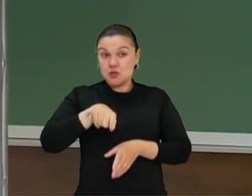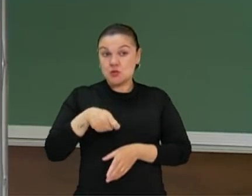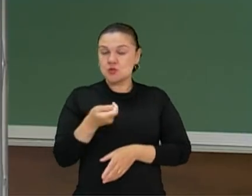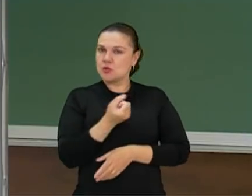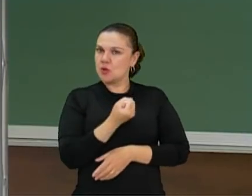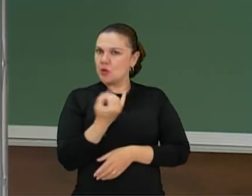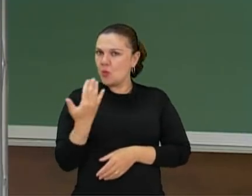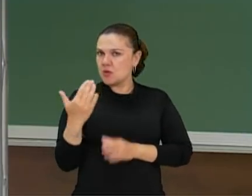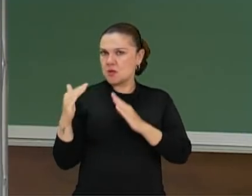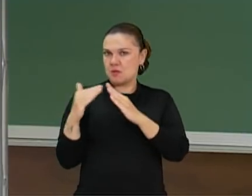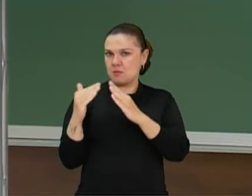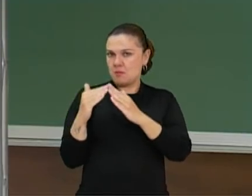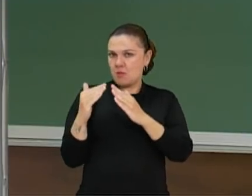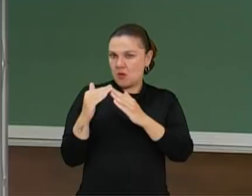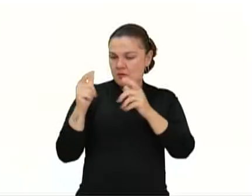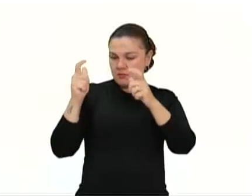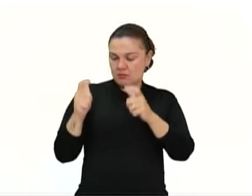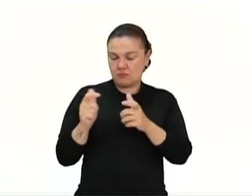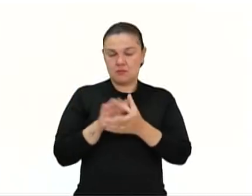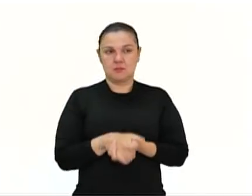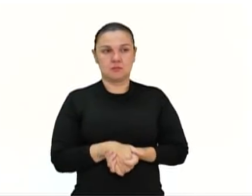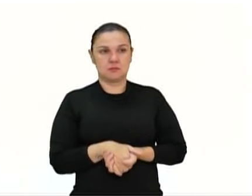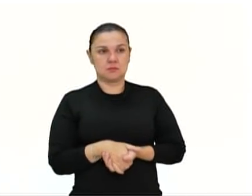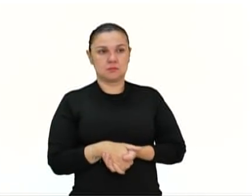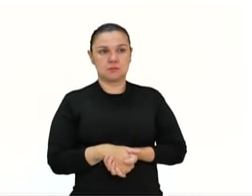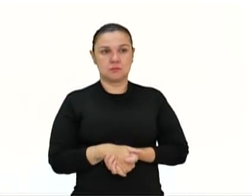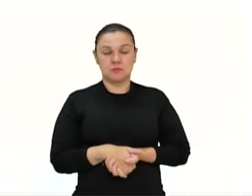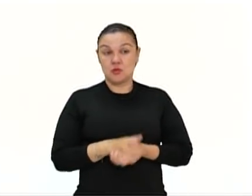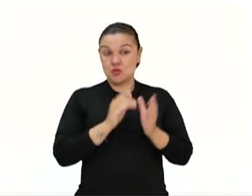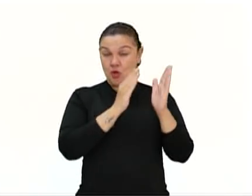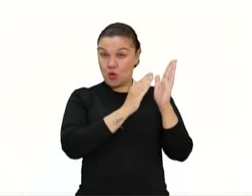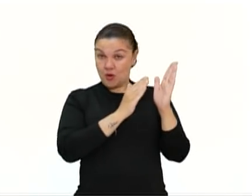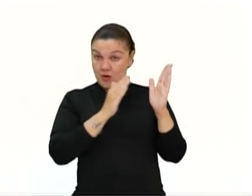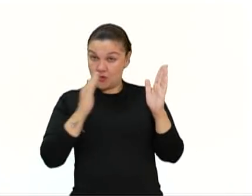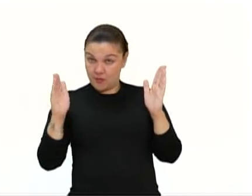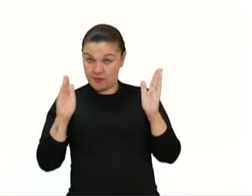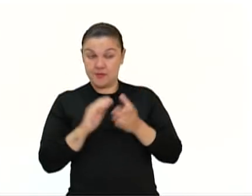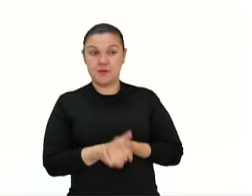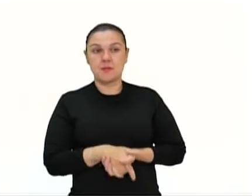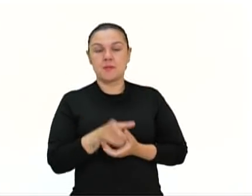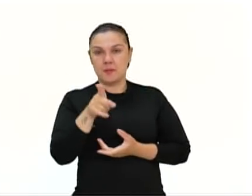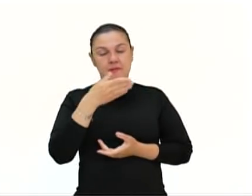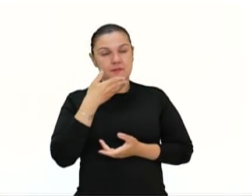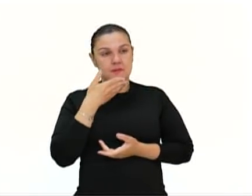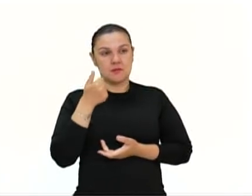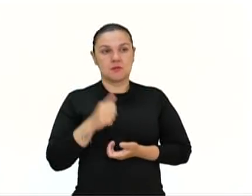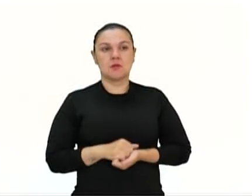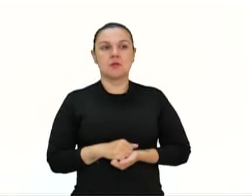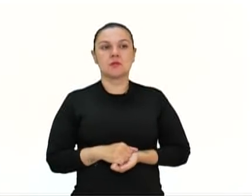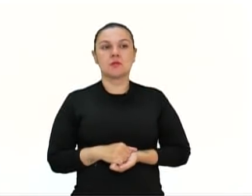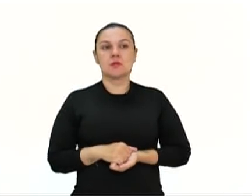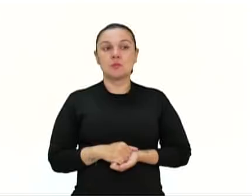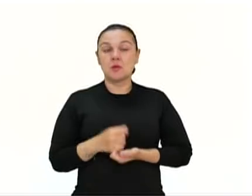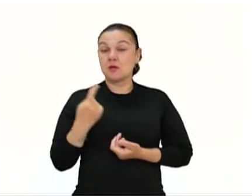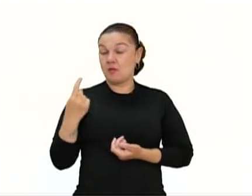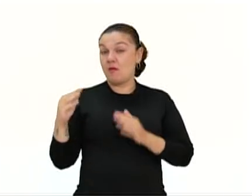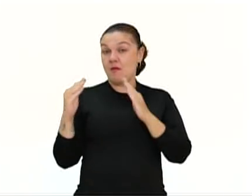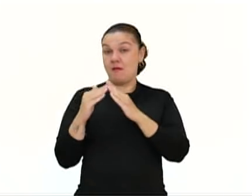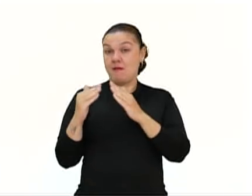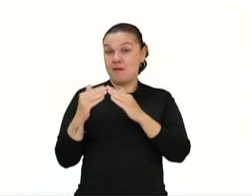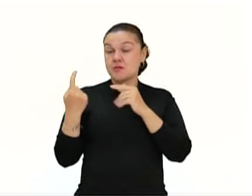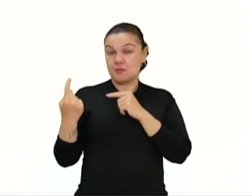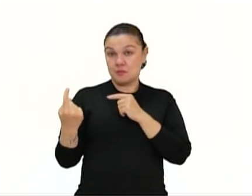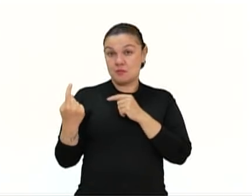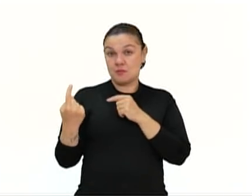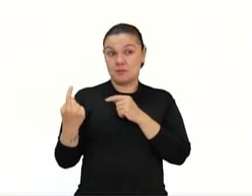o número de habitantes por residência. Observe os resultados. Eu já coloquei em ordem aqui para facilitar. Então, nessa casa, tem uma pessoa só